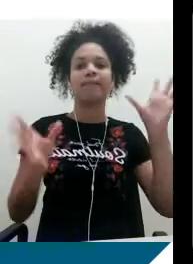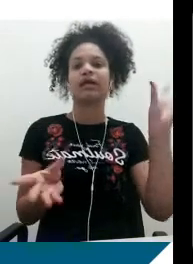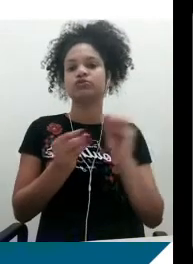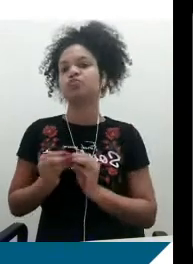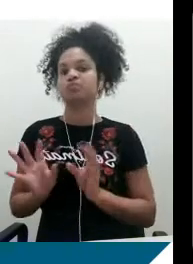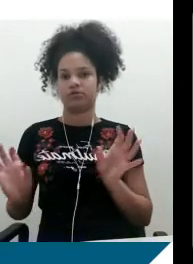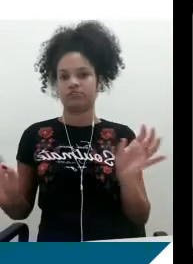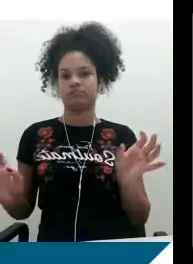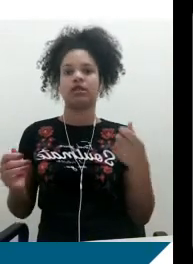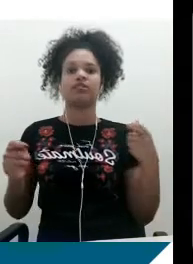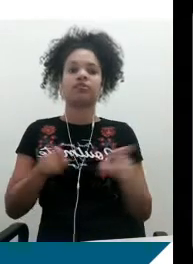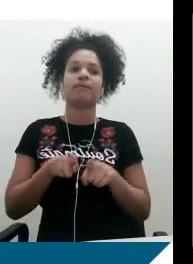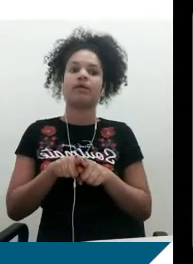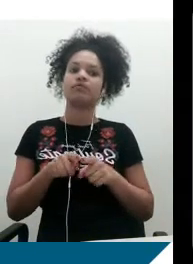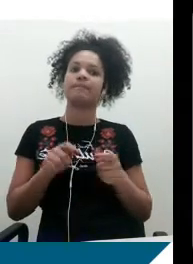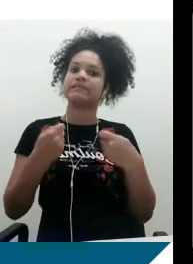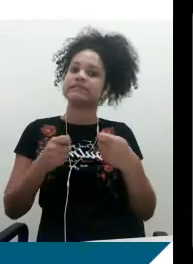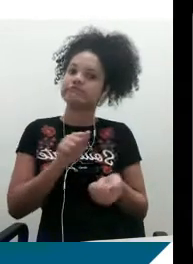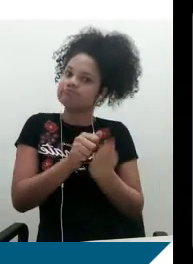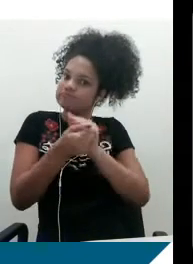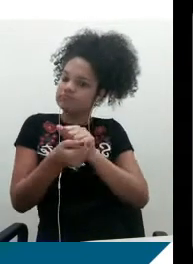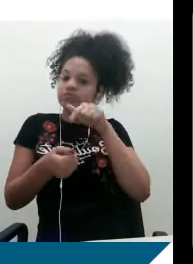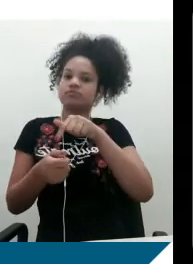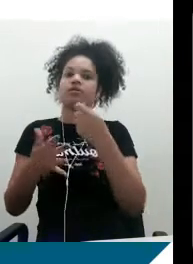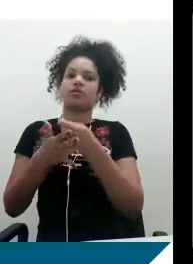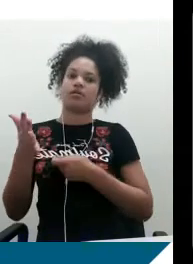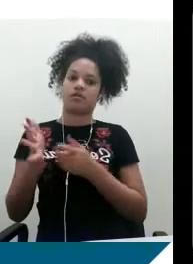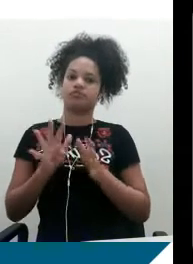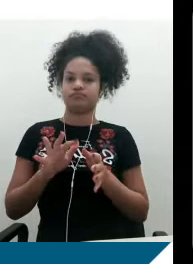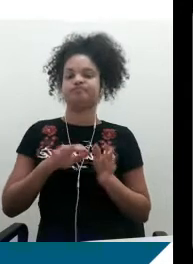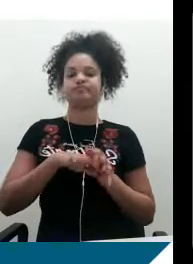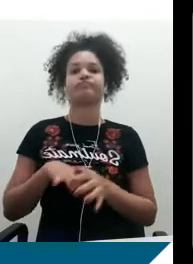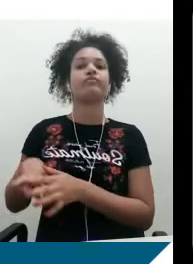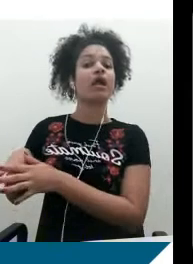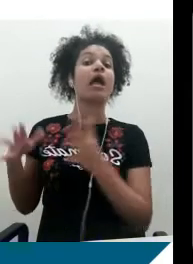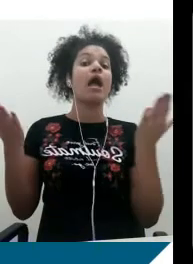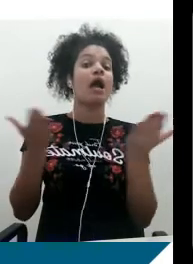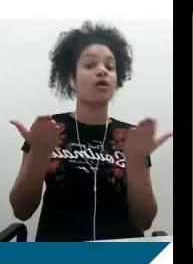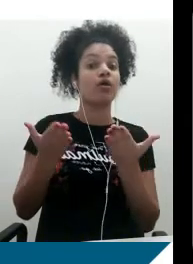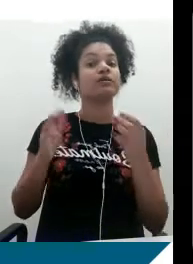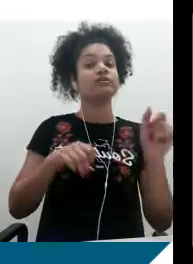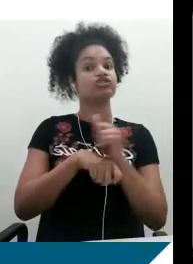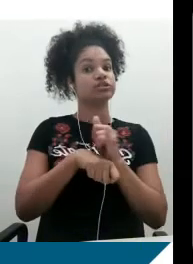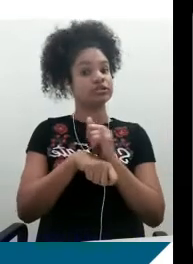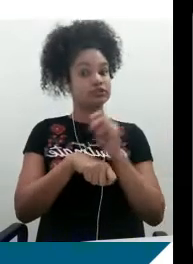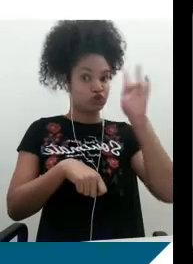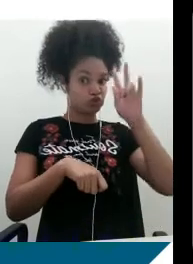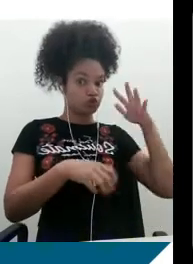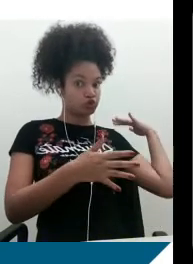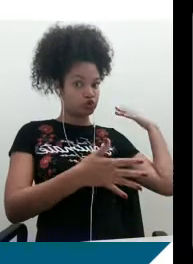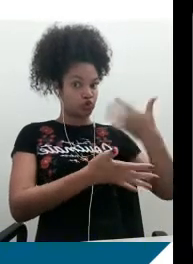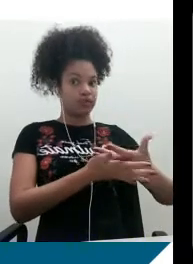modo adequado, ok? A estratégia histórica é um pouco parecida, só que diferentemente de notícias, eu tenho